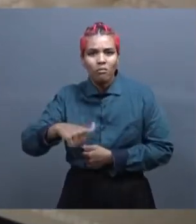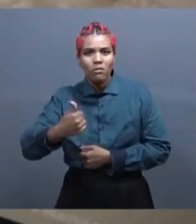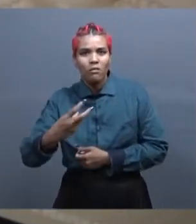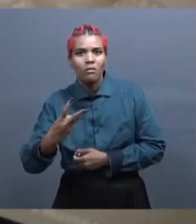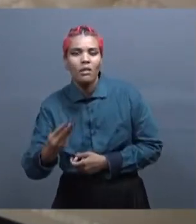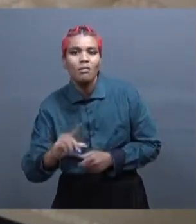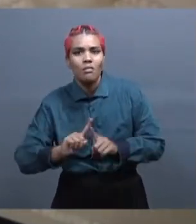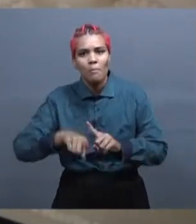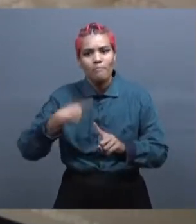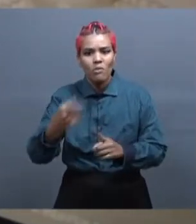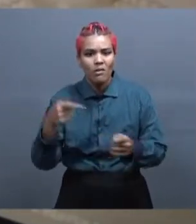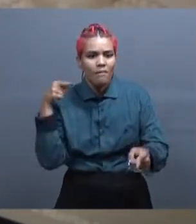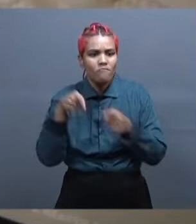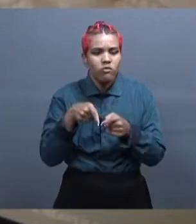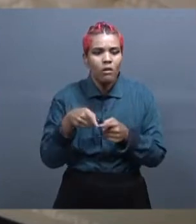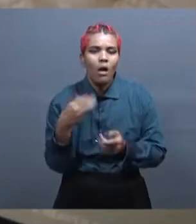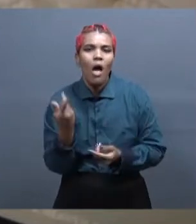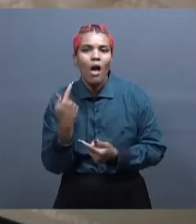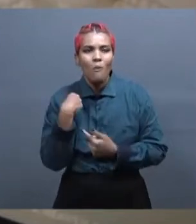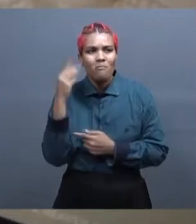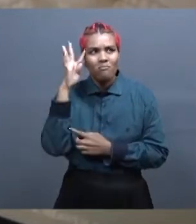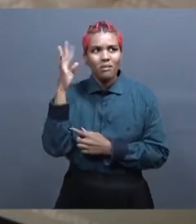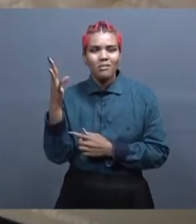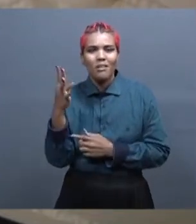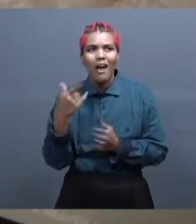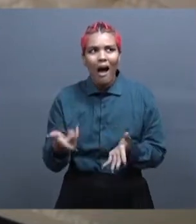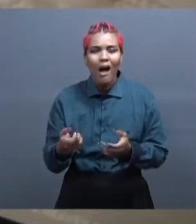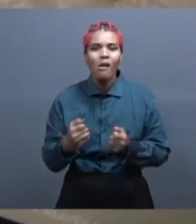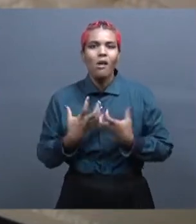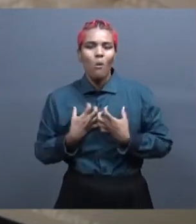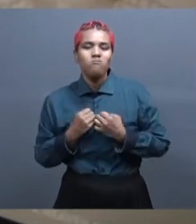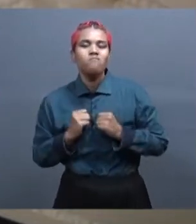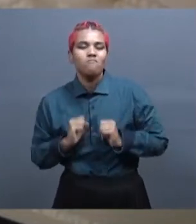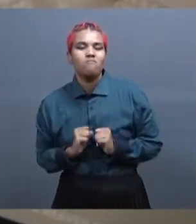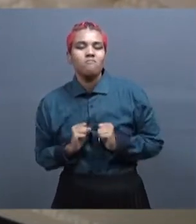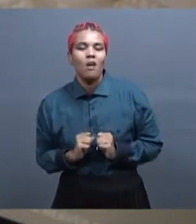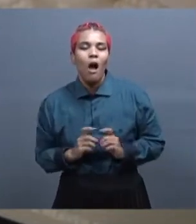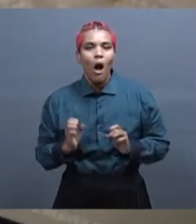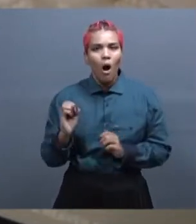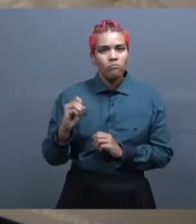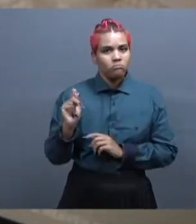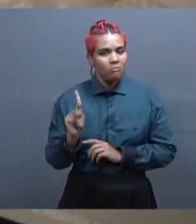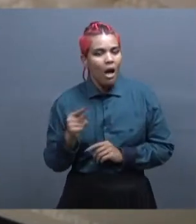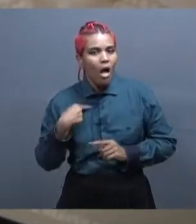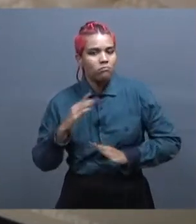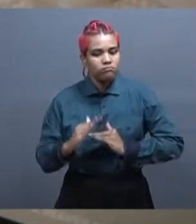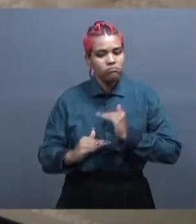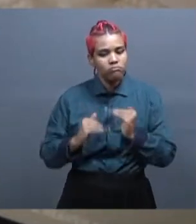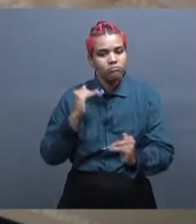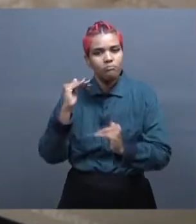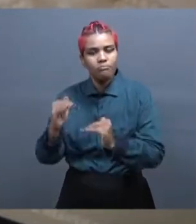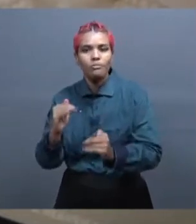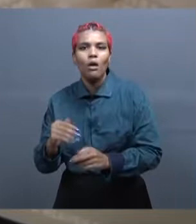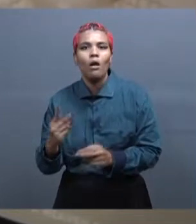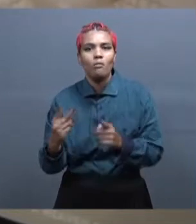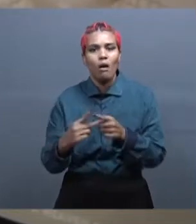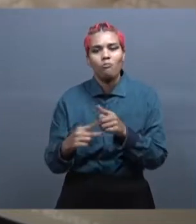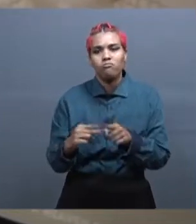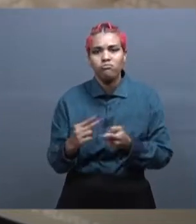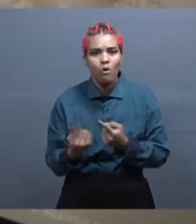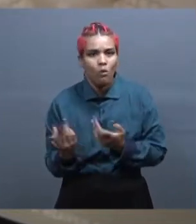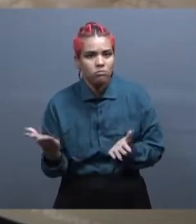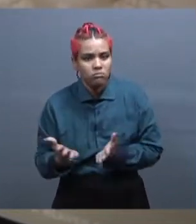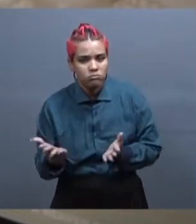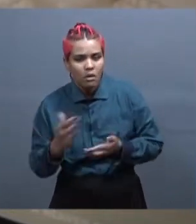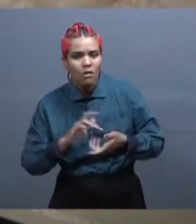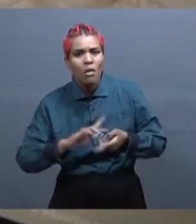furou eu pensei ah é uma dor intolerável ok eu furei já fez dois né e depois de